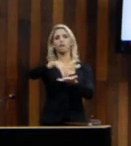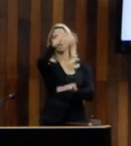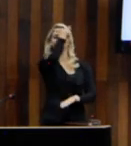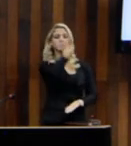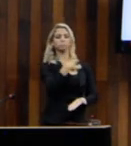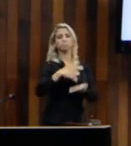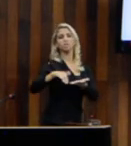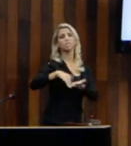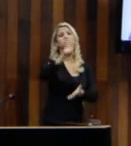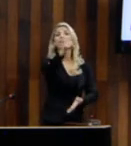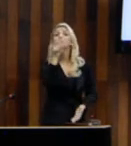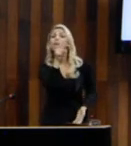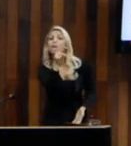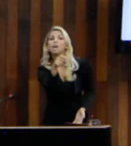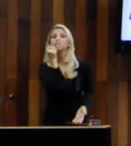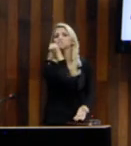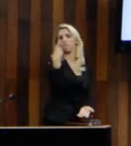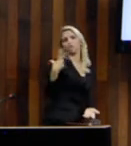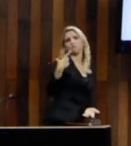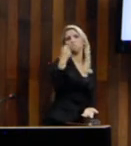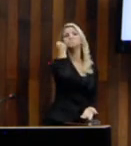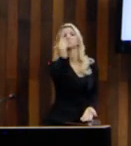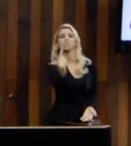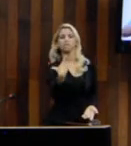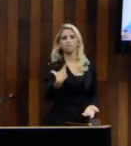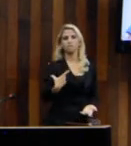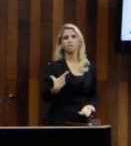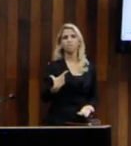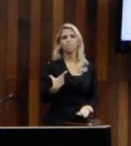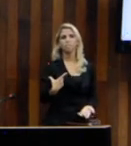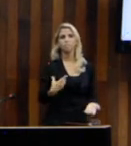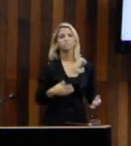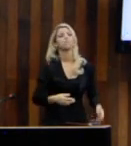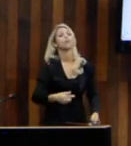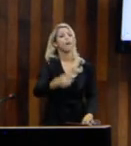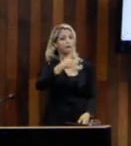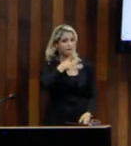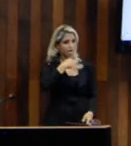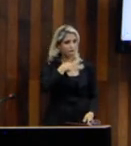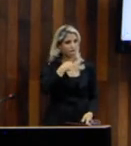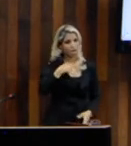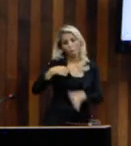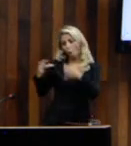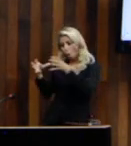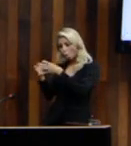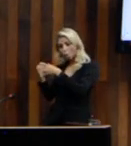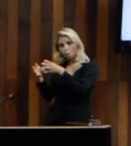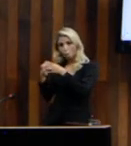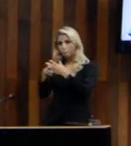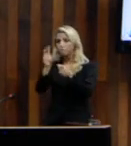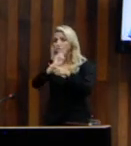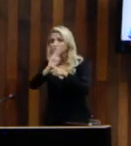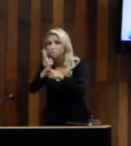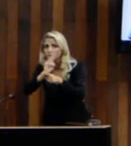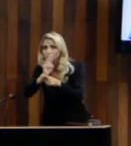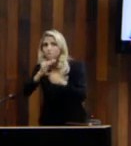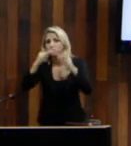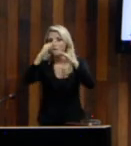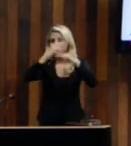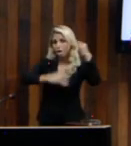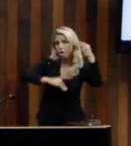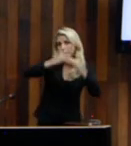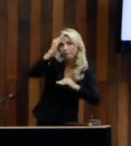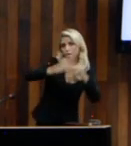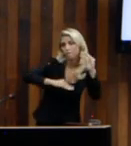Você que é uma pessoa estranha. Aqui tem pessoas, vigia, seu presidente, e nobres vereadores, que não é simplesmente